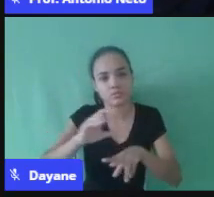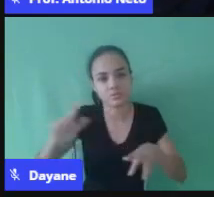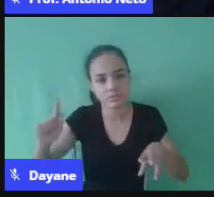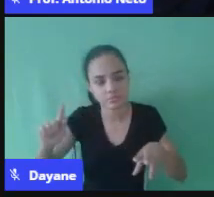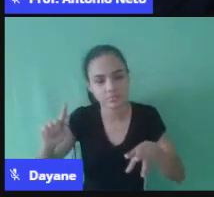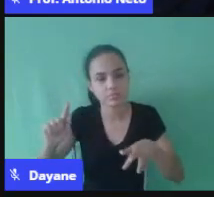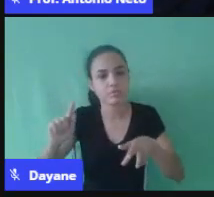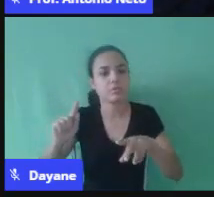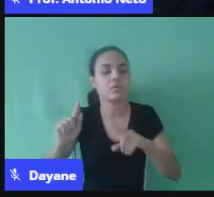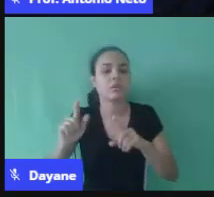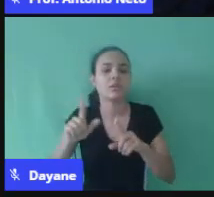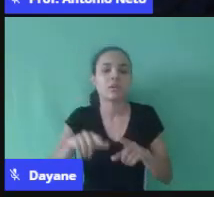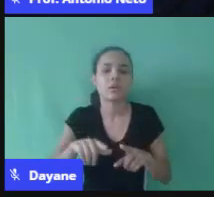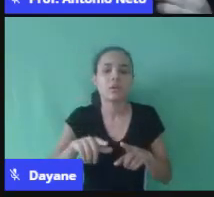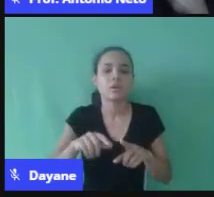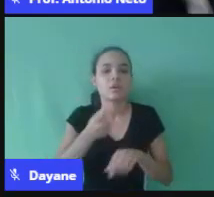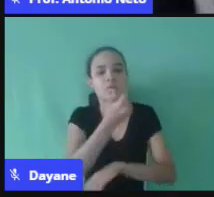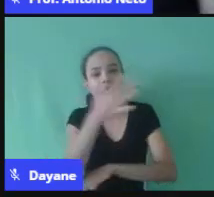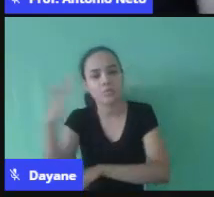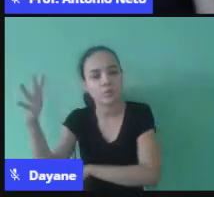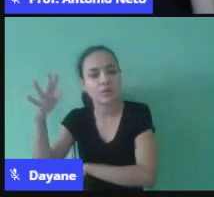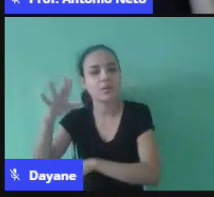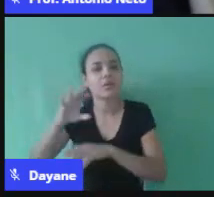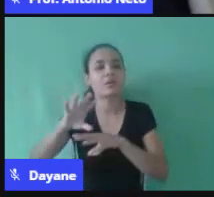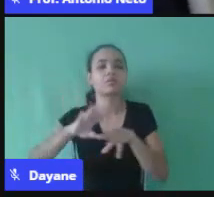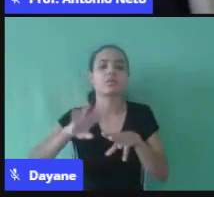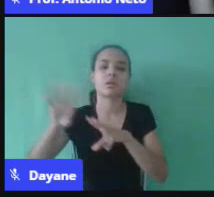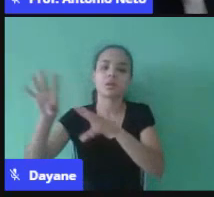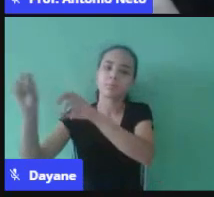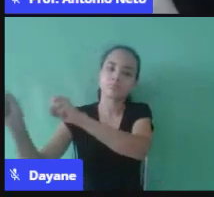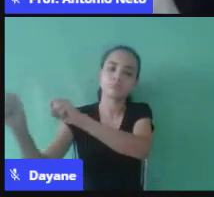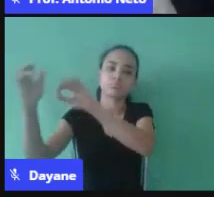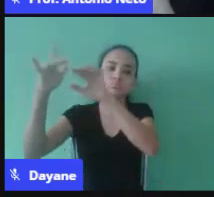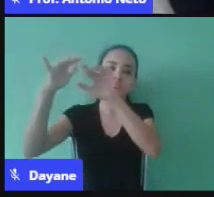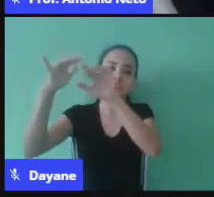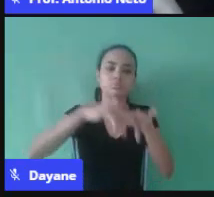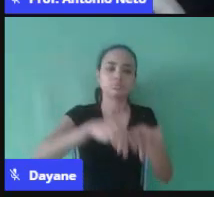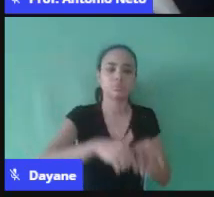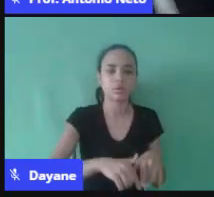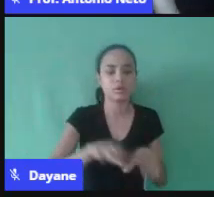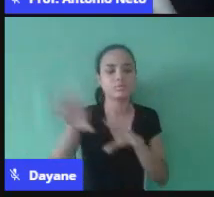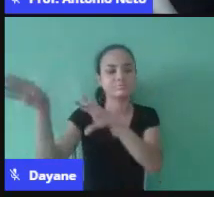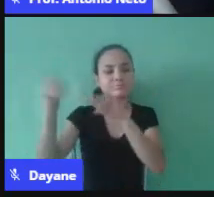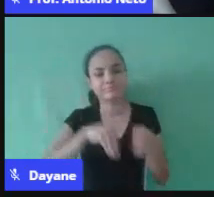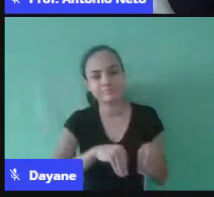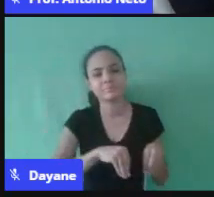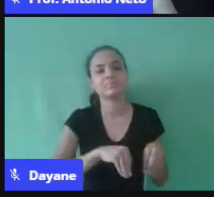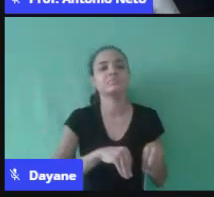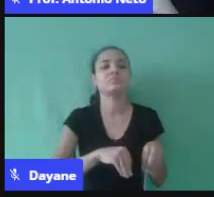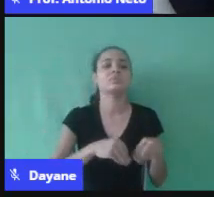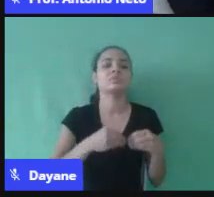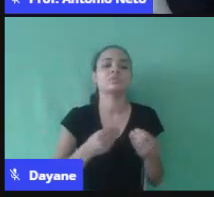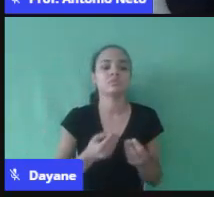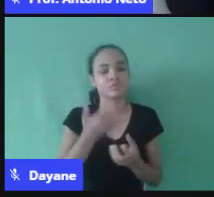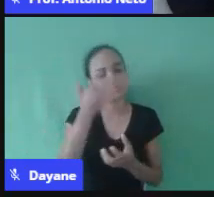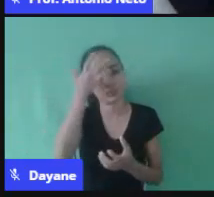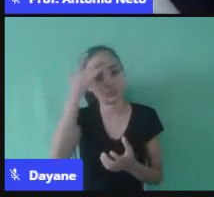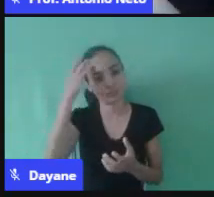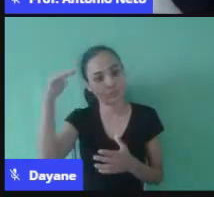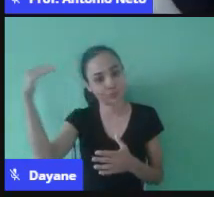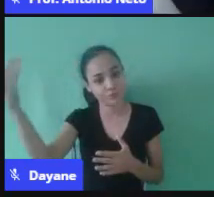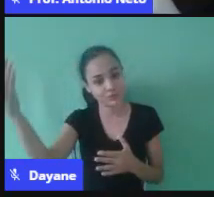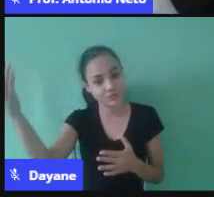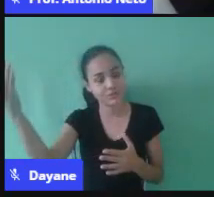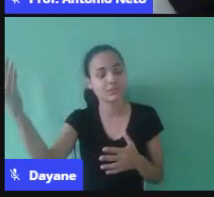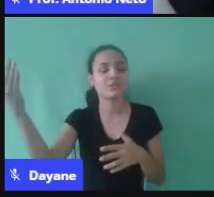sua natureza, né? Então, ela vem sempre trazendo informações sobre Campo Grande. E